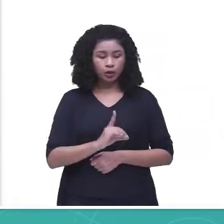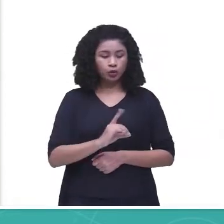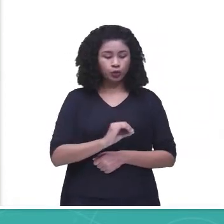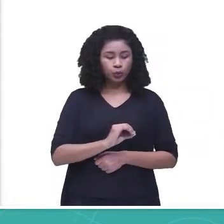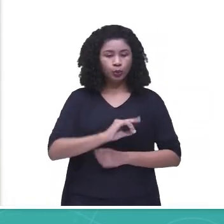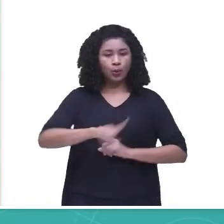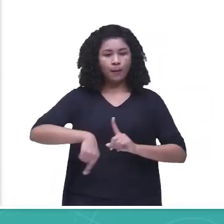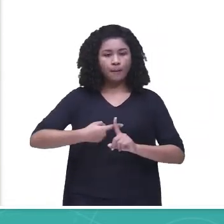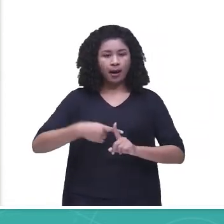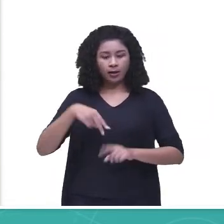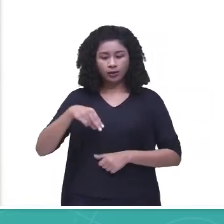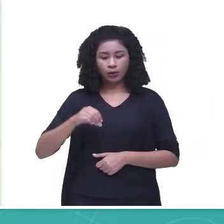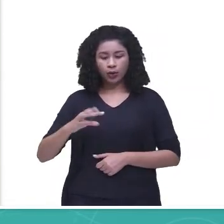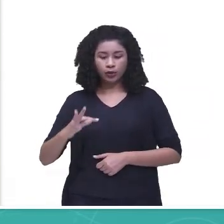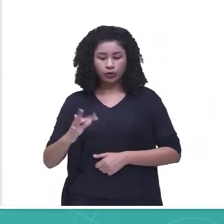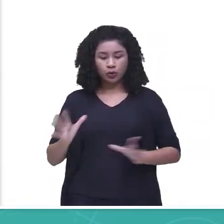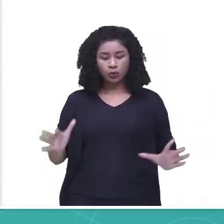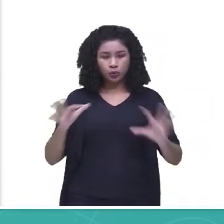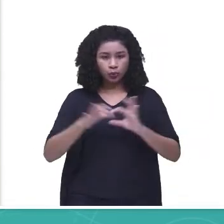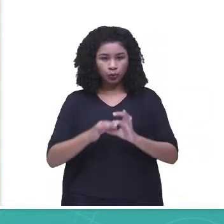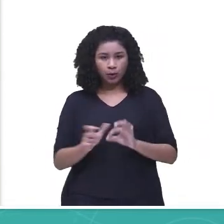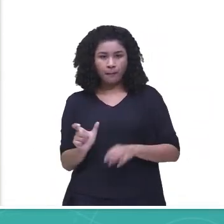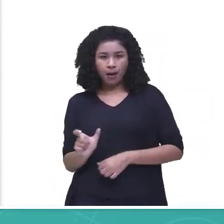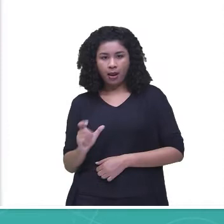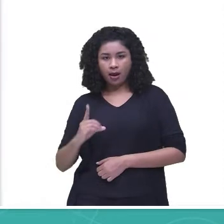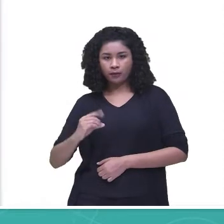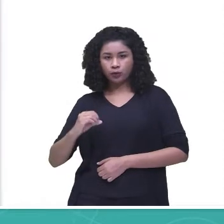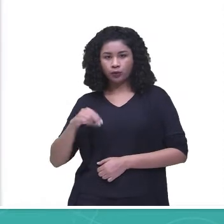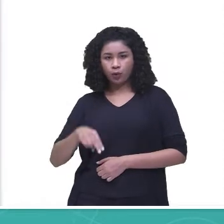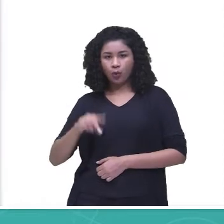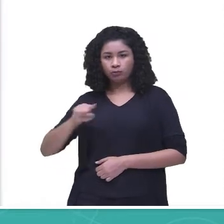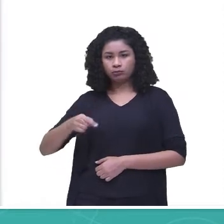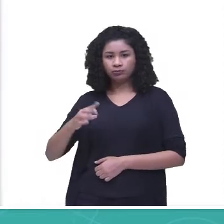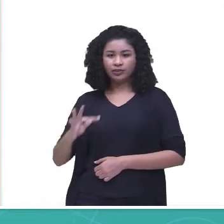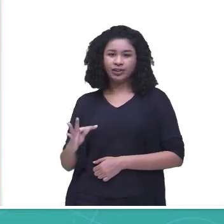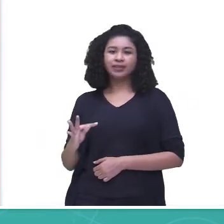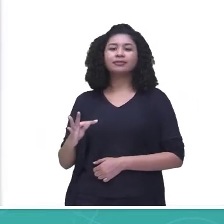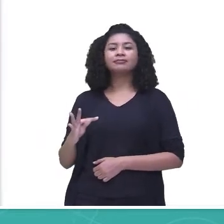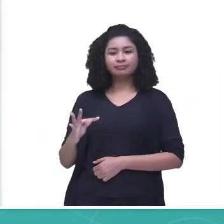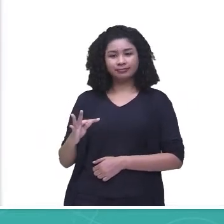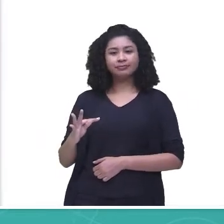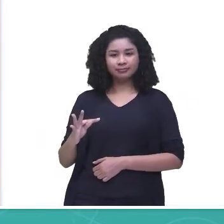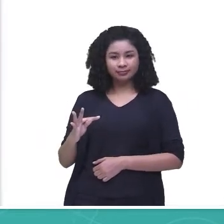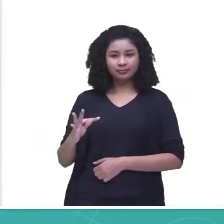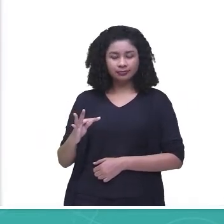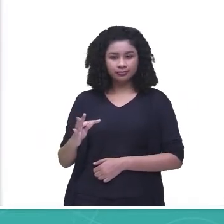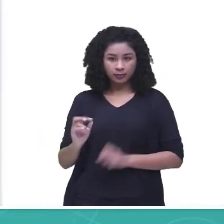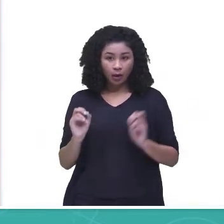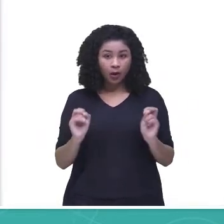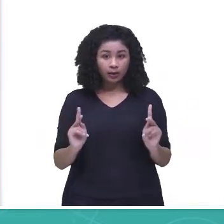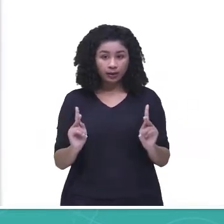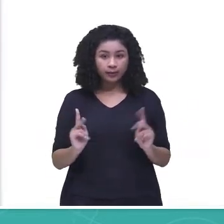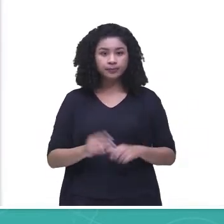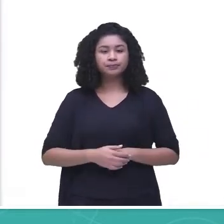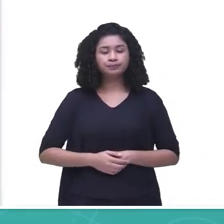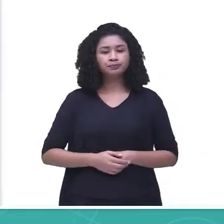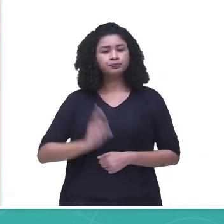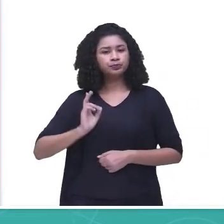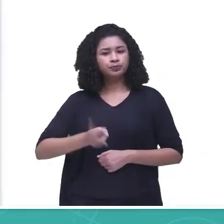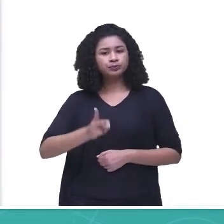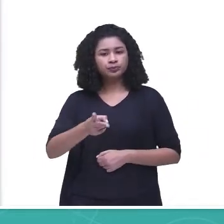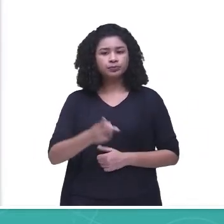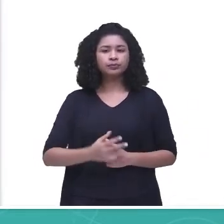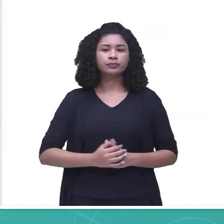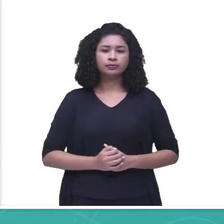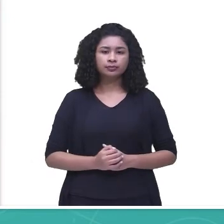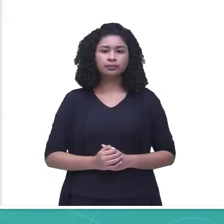mais not. Tá certo? Don't, então, significa a abreviação de do mais not. Na sequência,